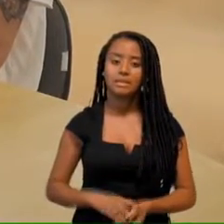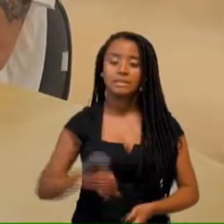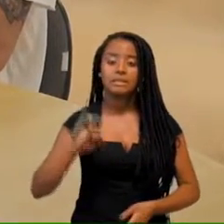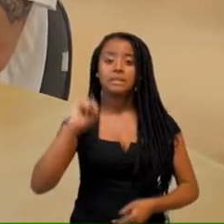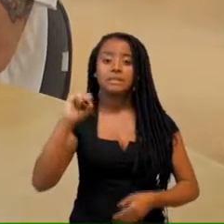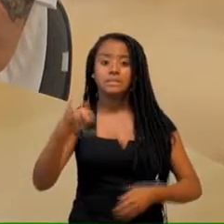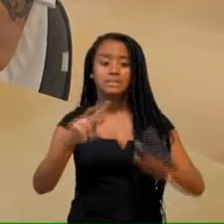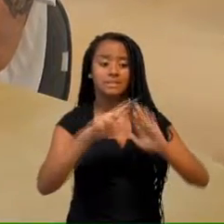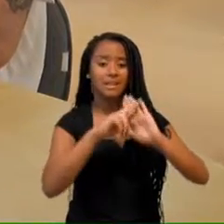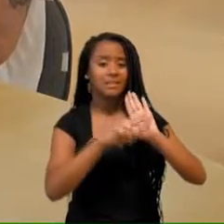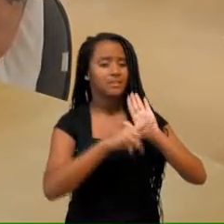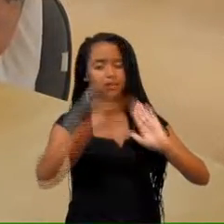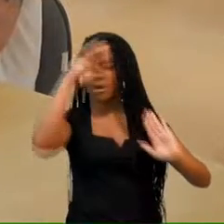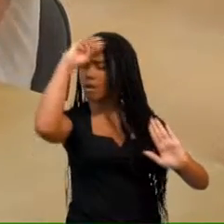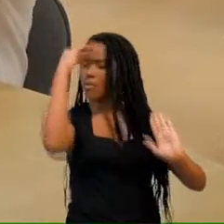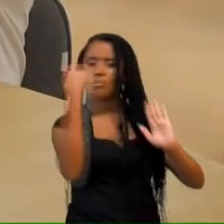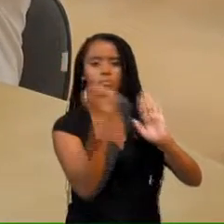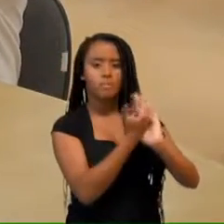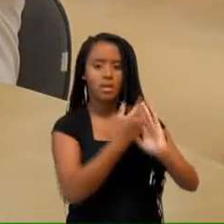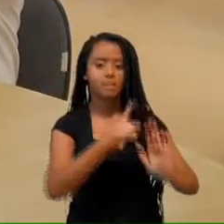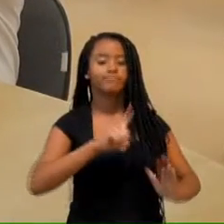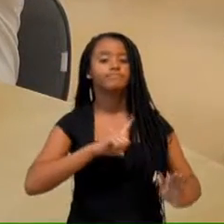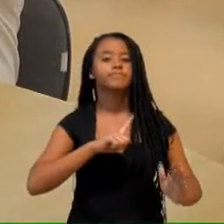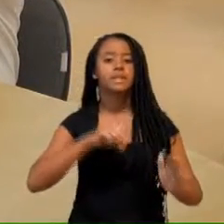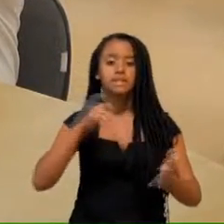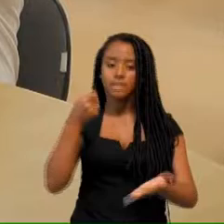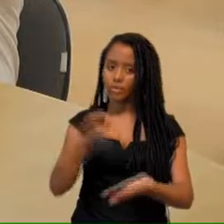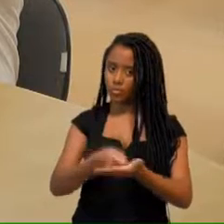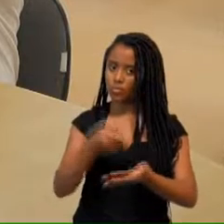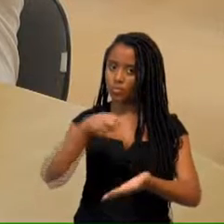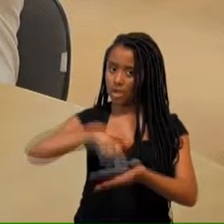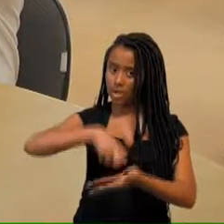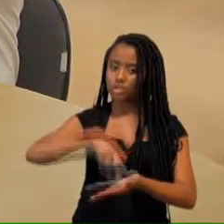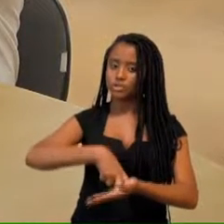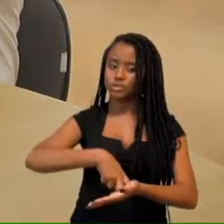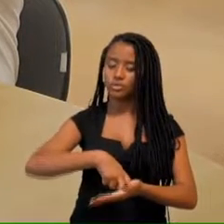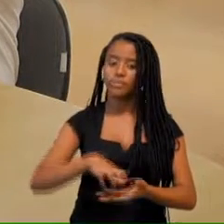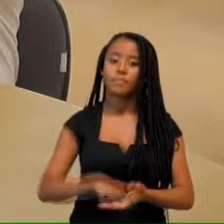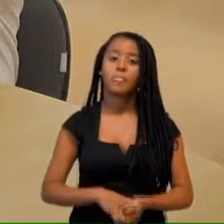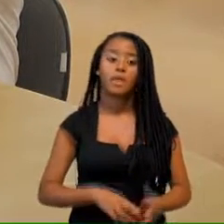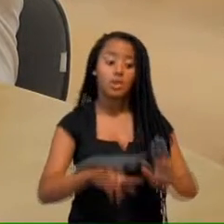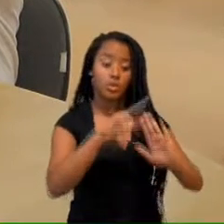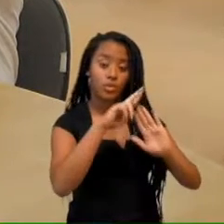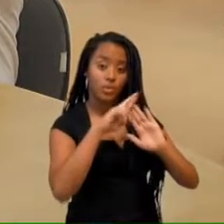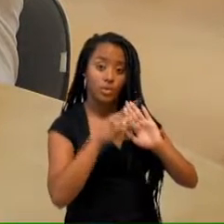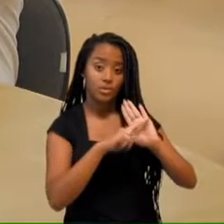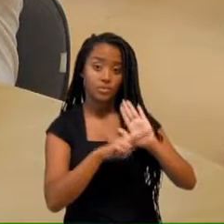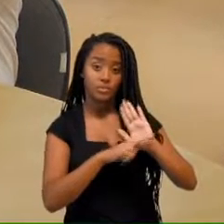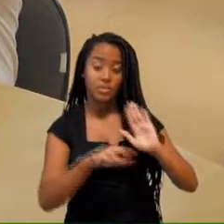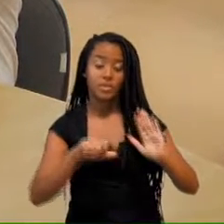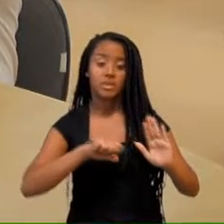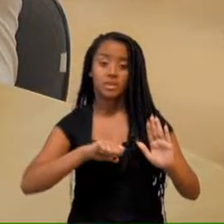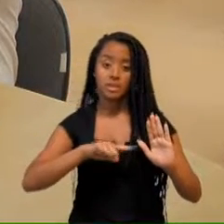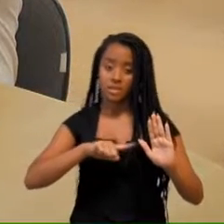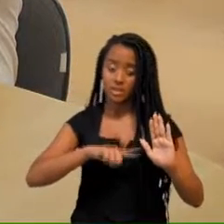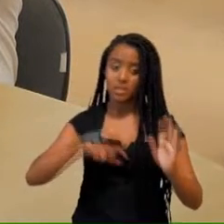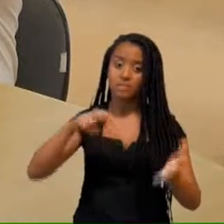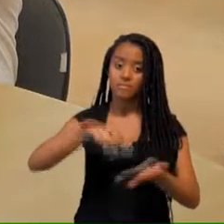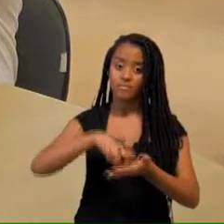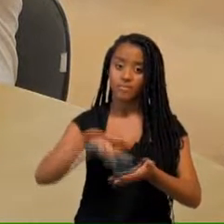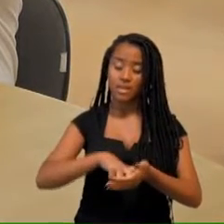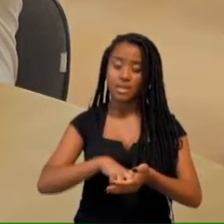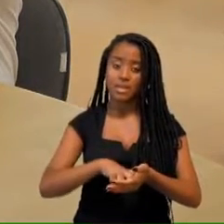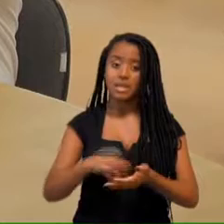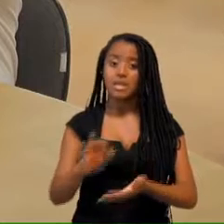descumpridas tem uma penalização para eles tem no Regimento é previsto uma advertência né e dependendo do número de